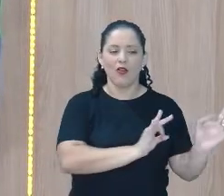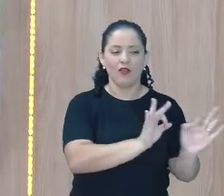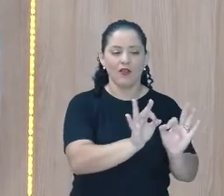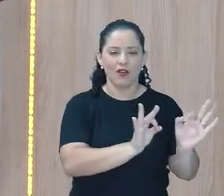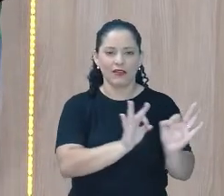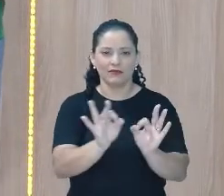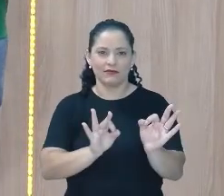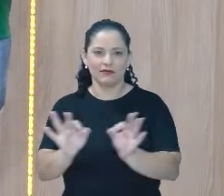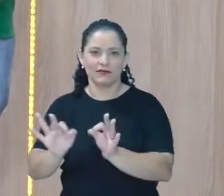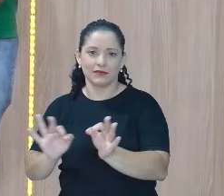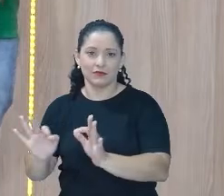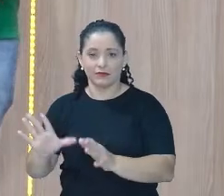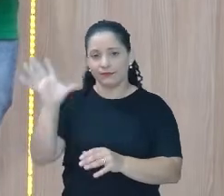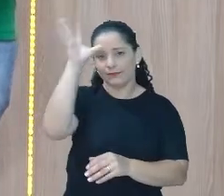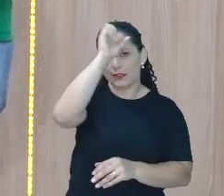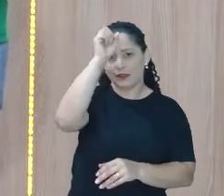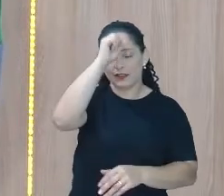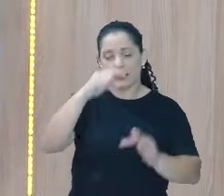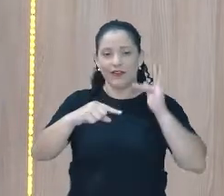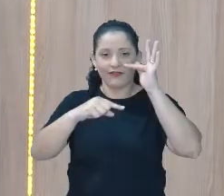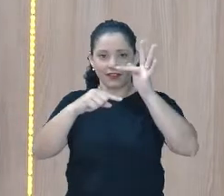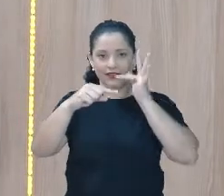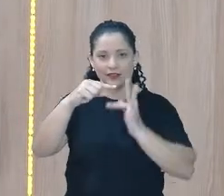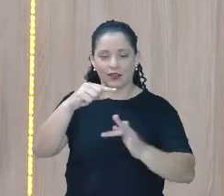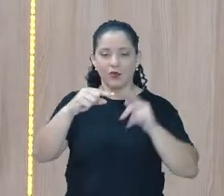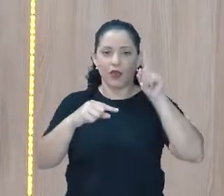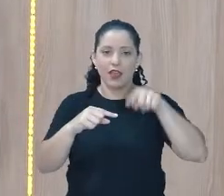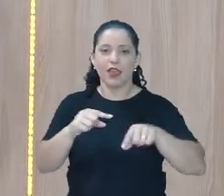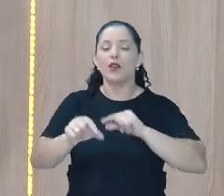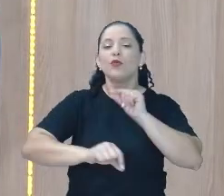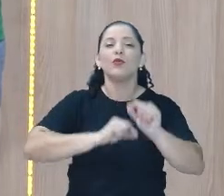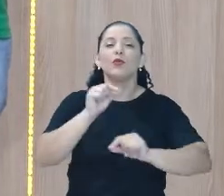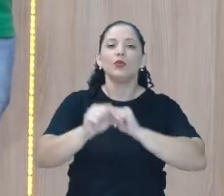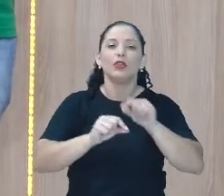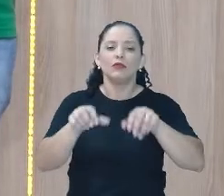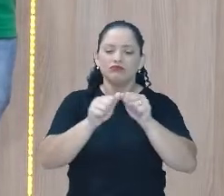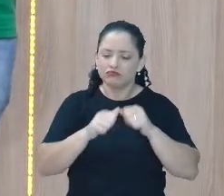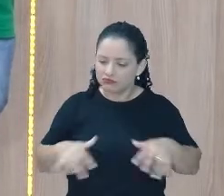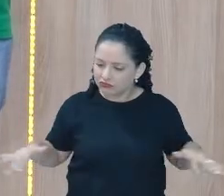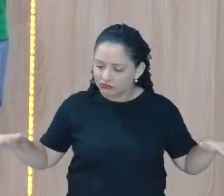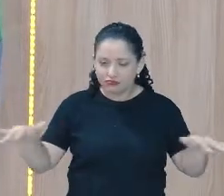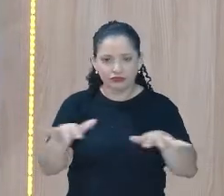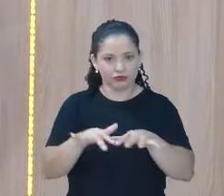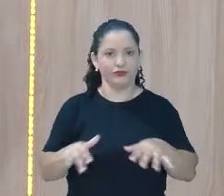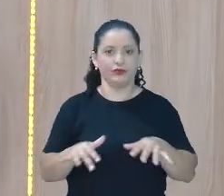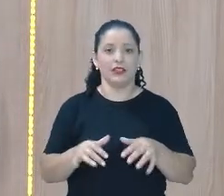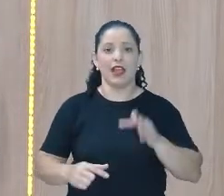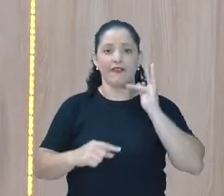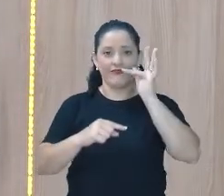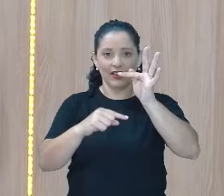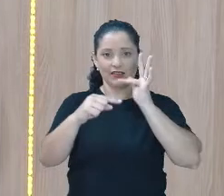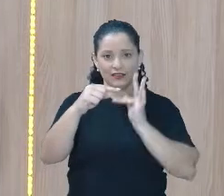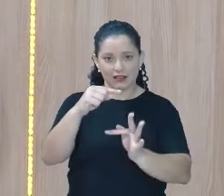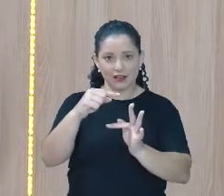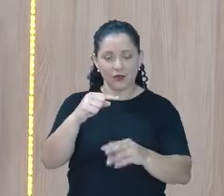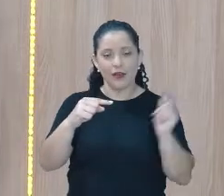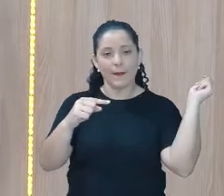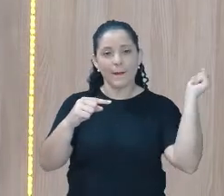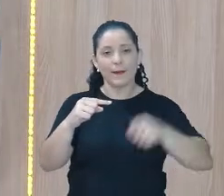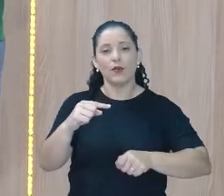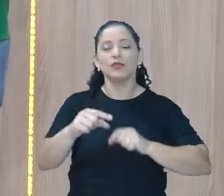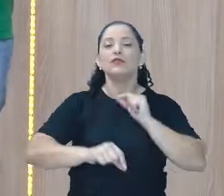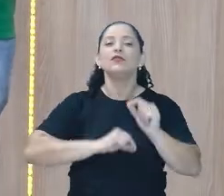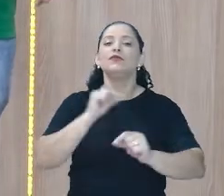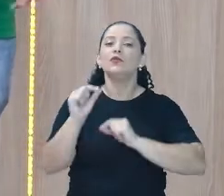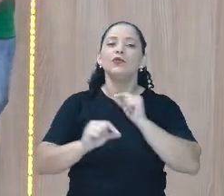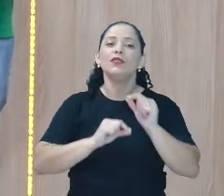aí que a fração, ela significa aí uma parte de um todo. Verificamos também que a fração, ela pode ser